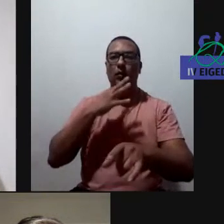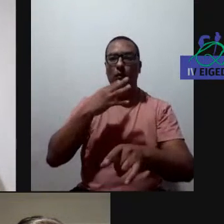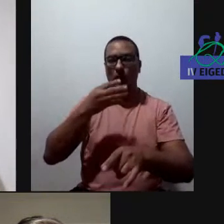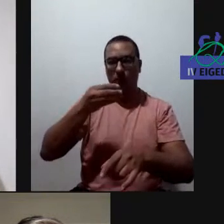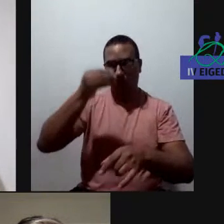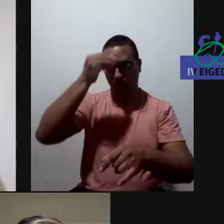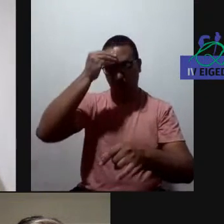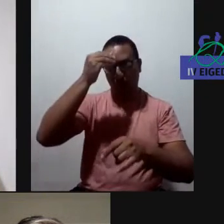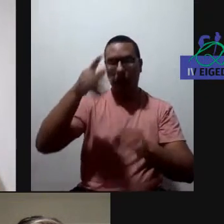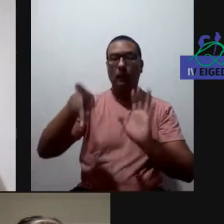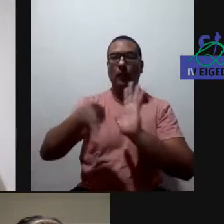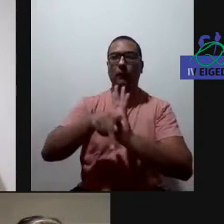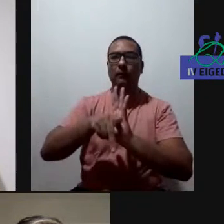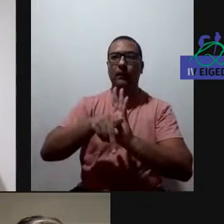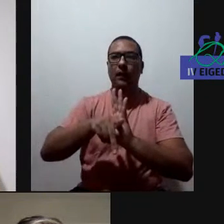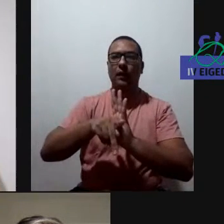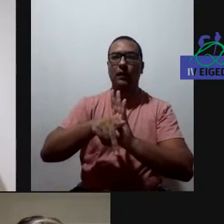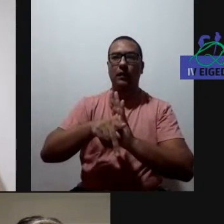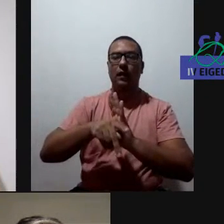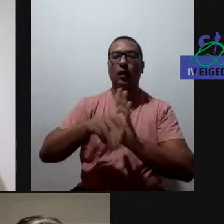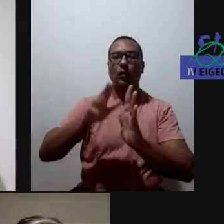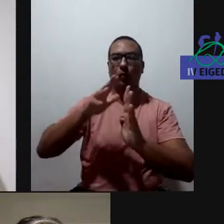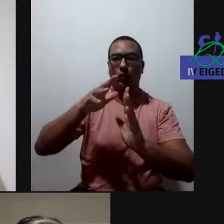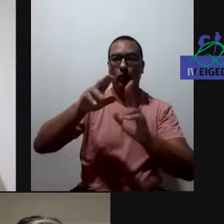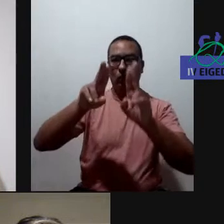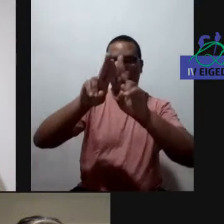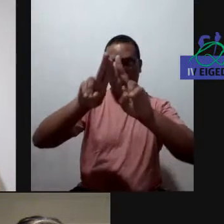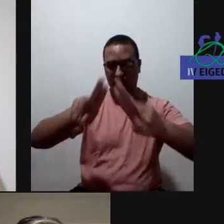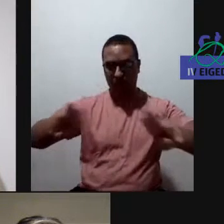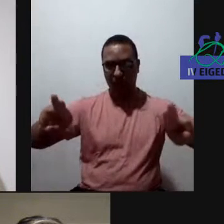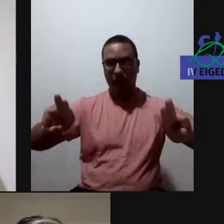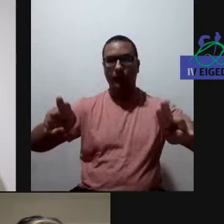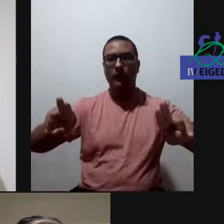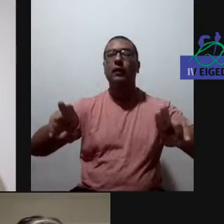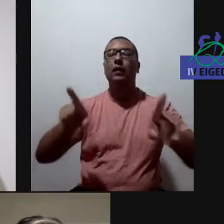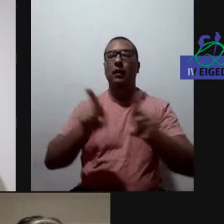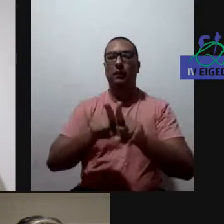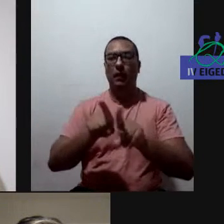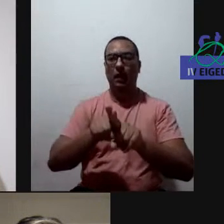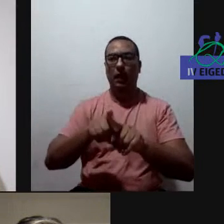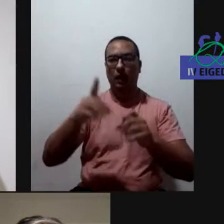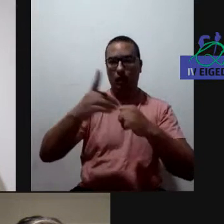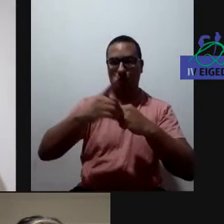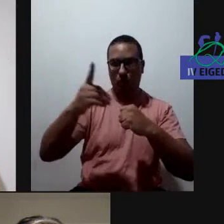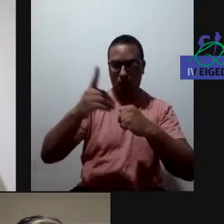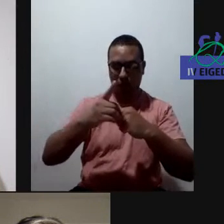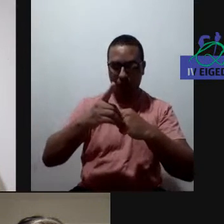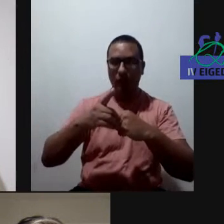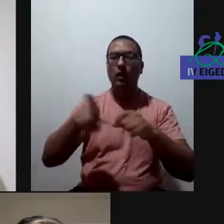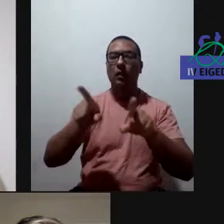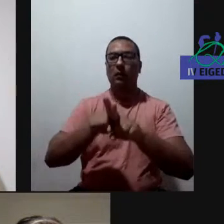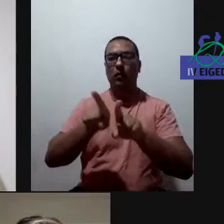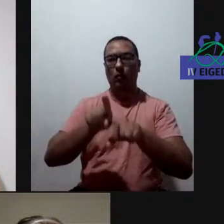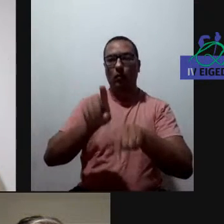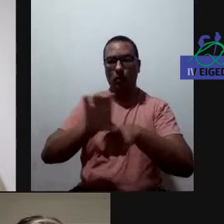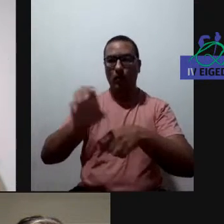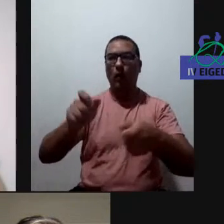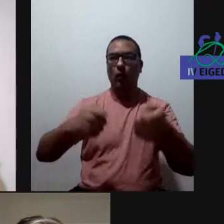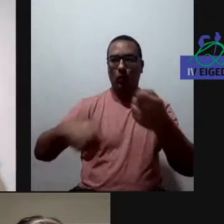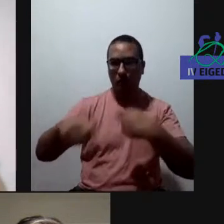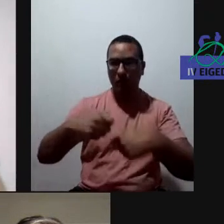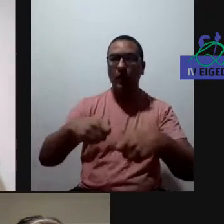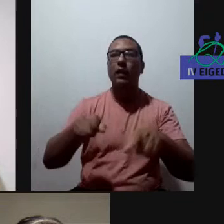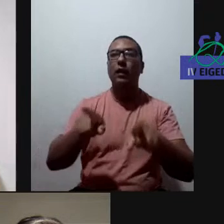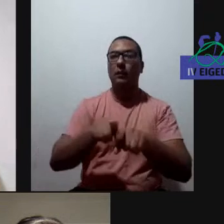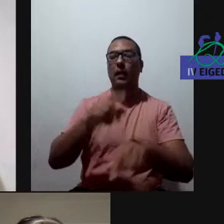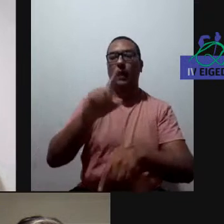Universidade Federal de Santa Catarina. Ele é doutor em Ergonomia da Engenharia e foi presidente da Associação Brasileira